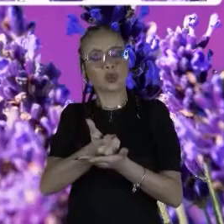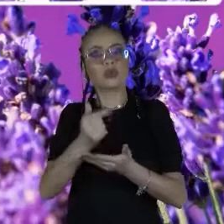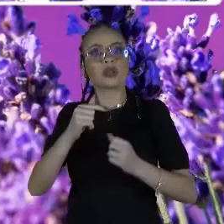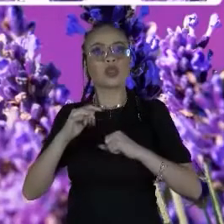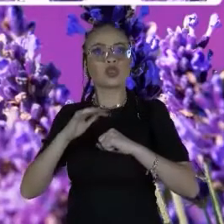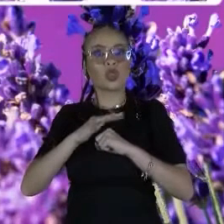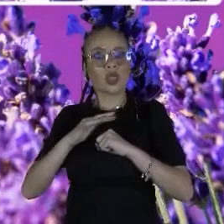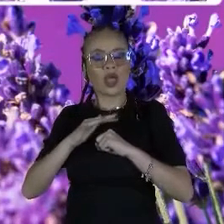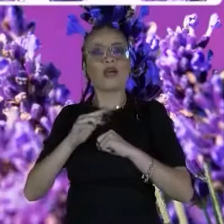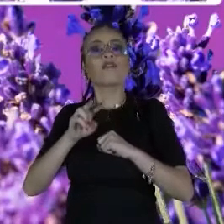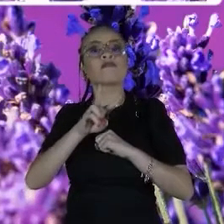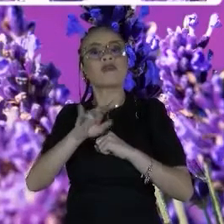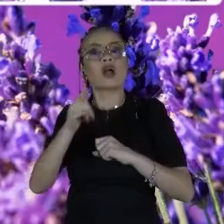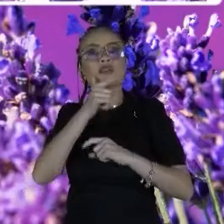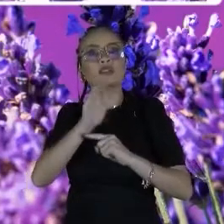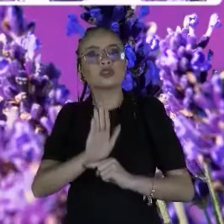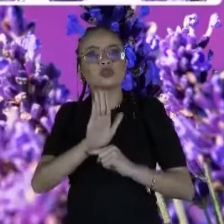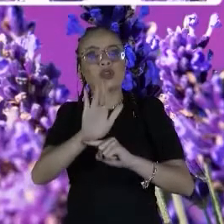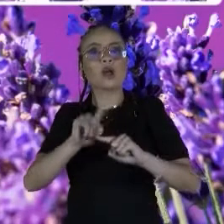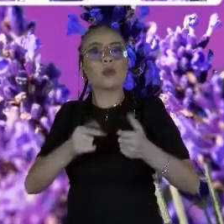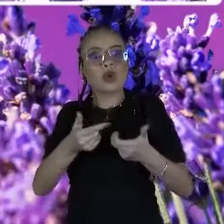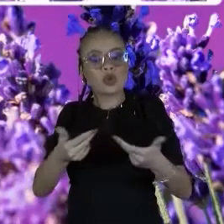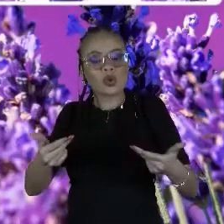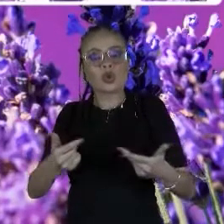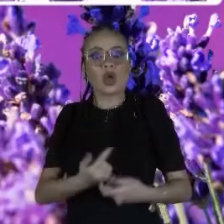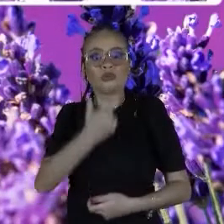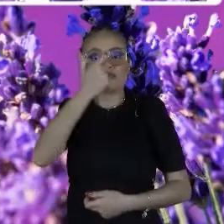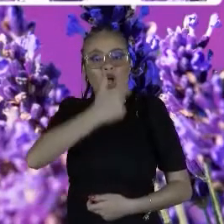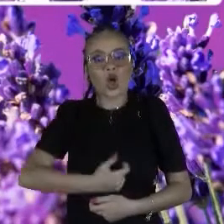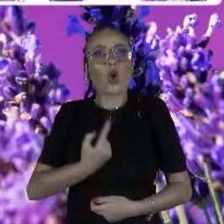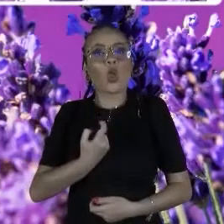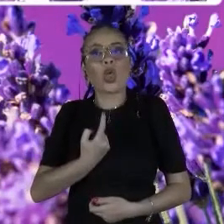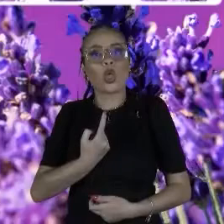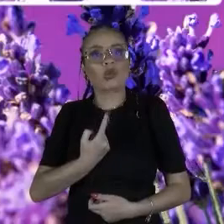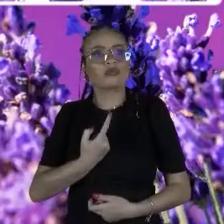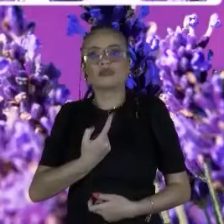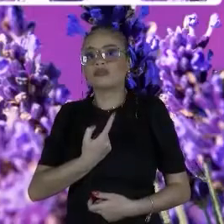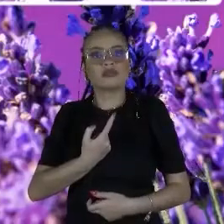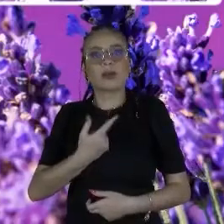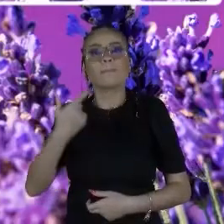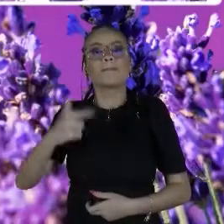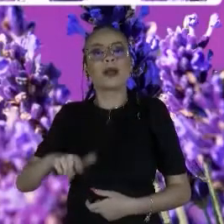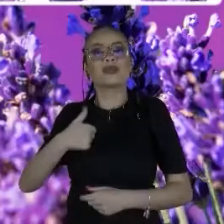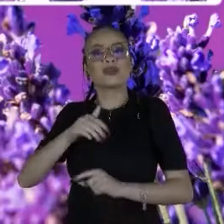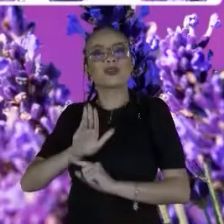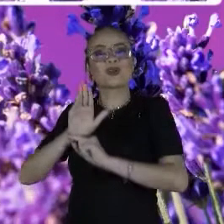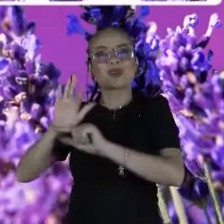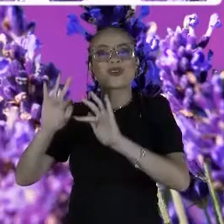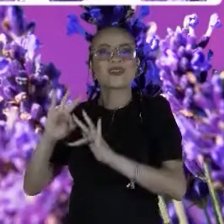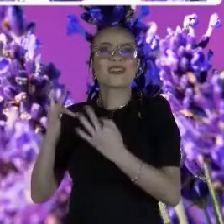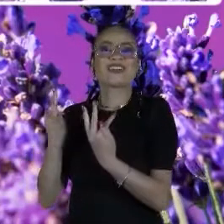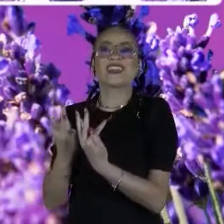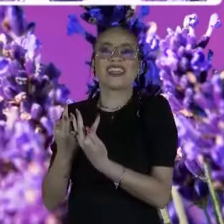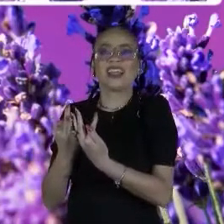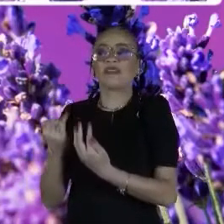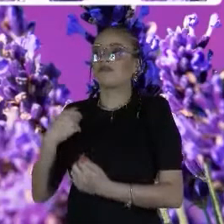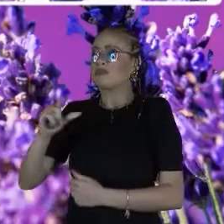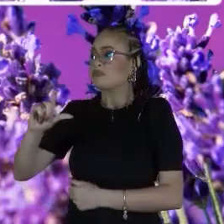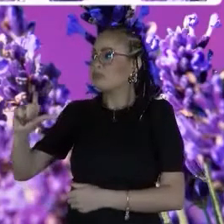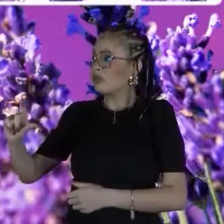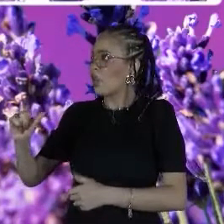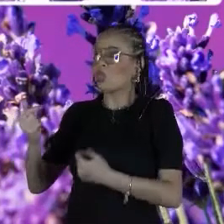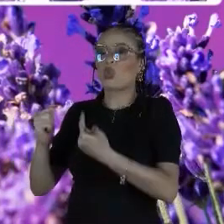em cartada pelo produto são milhares e milhares de famílias e pessoas que também tem antes mesmo do frasquinho